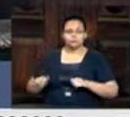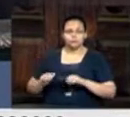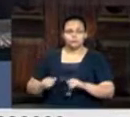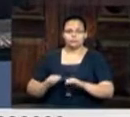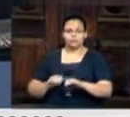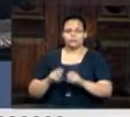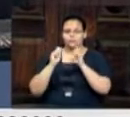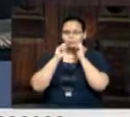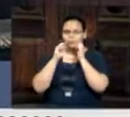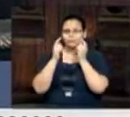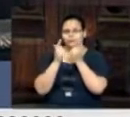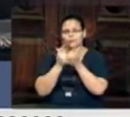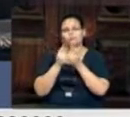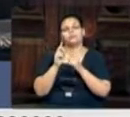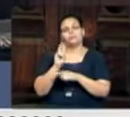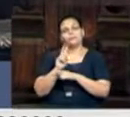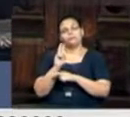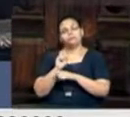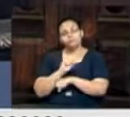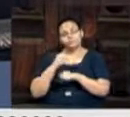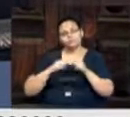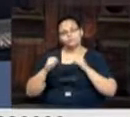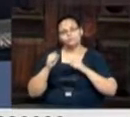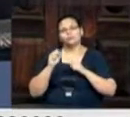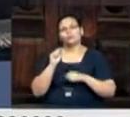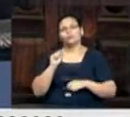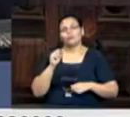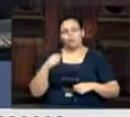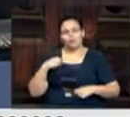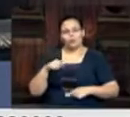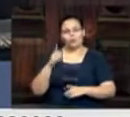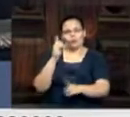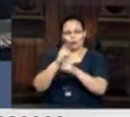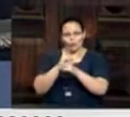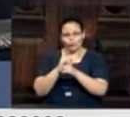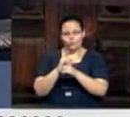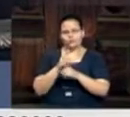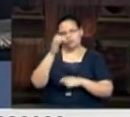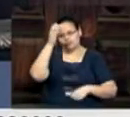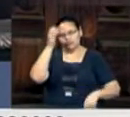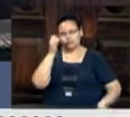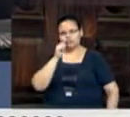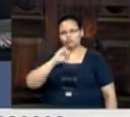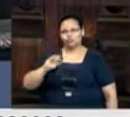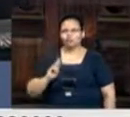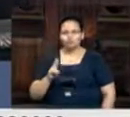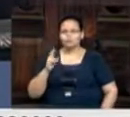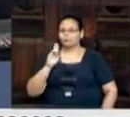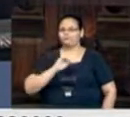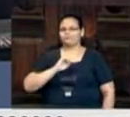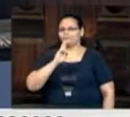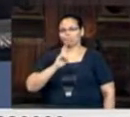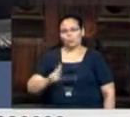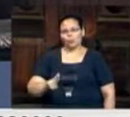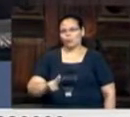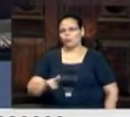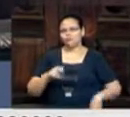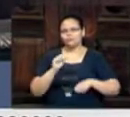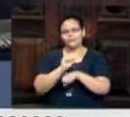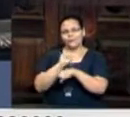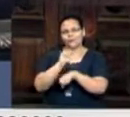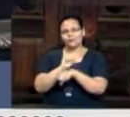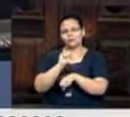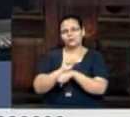Assembleia Legislativa, na esperança de que aqui pudessem encontrar, Tia Ju, alguma resposta, alguma